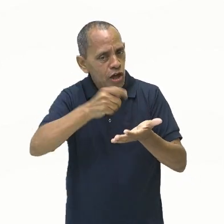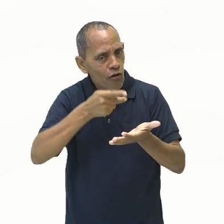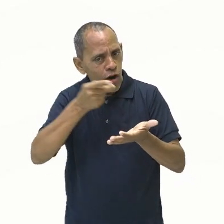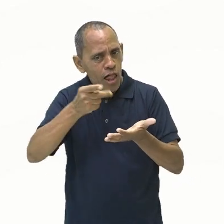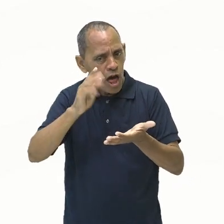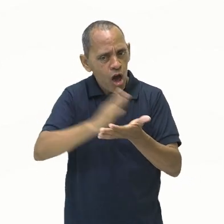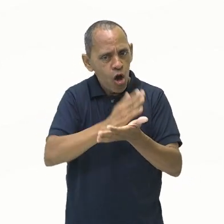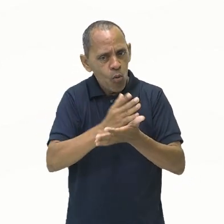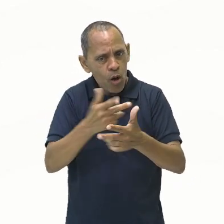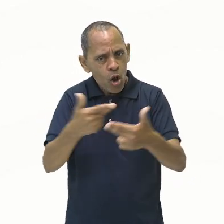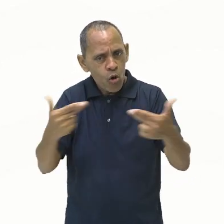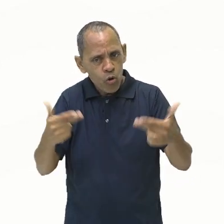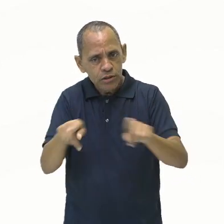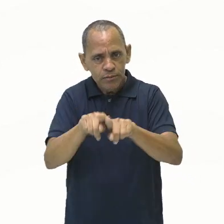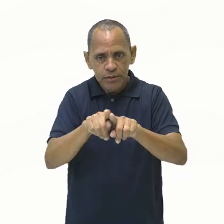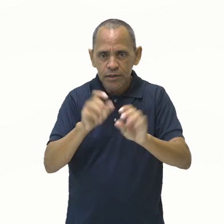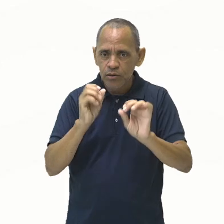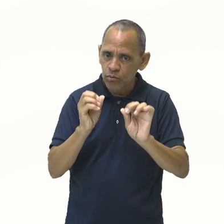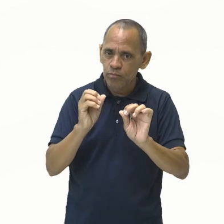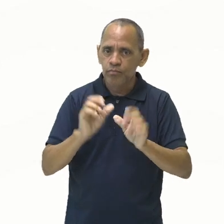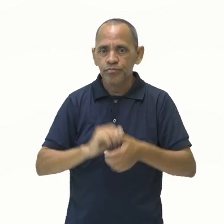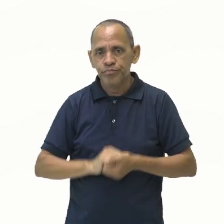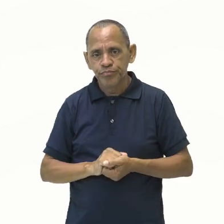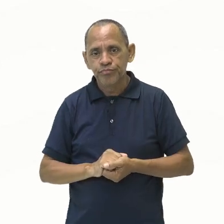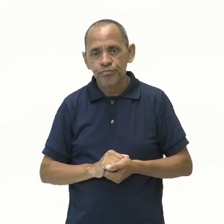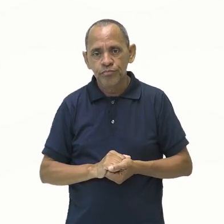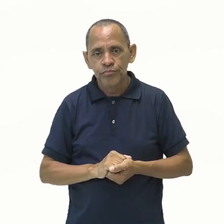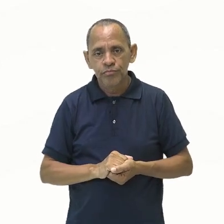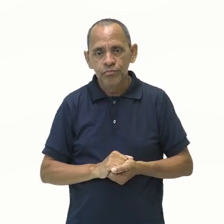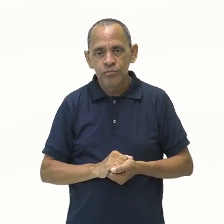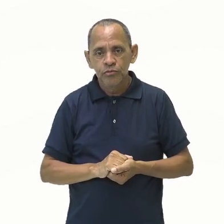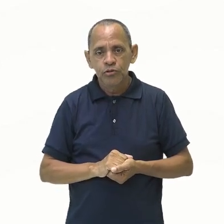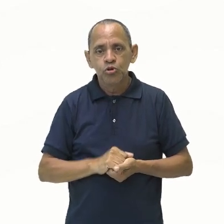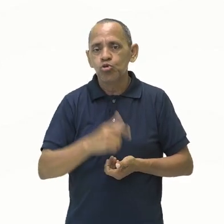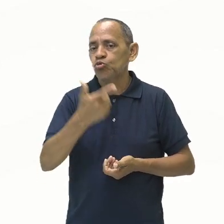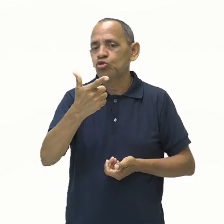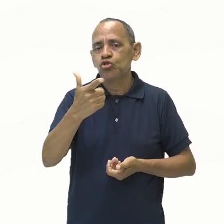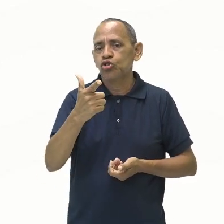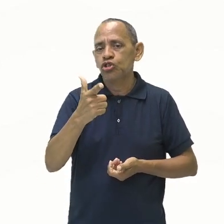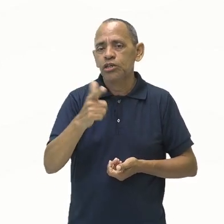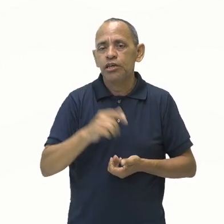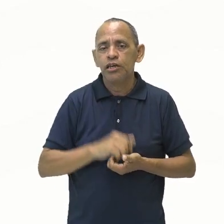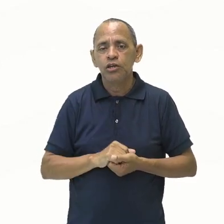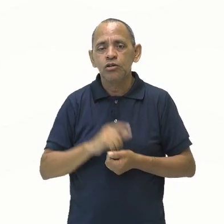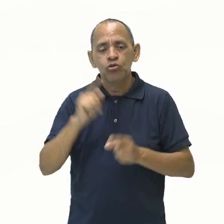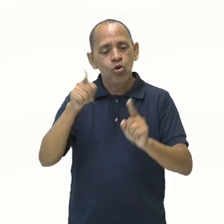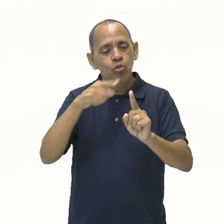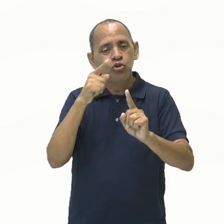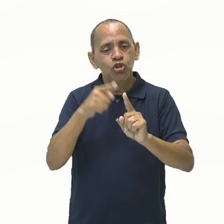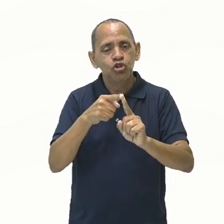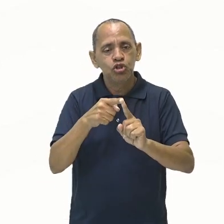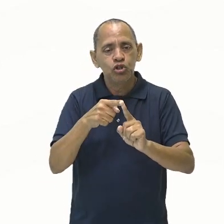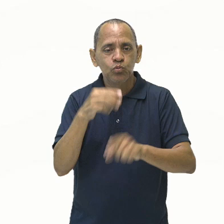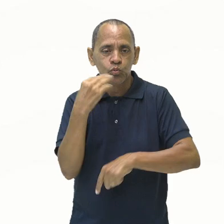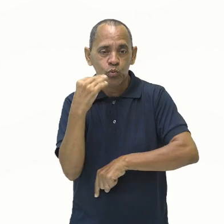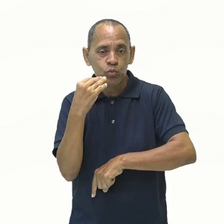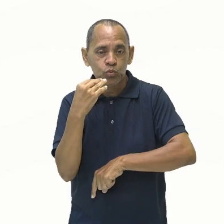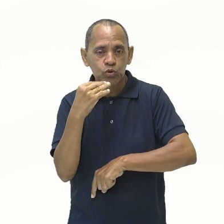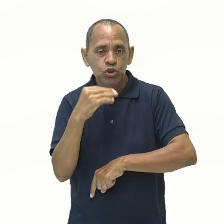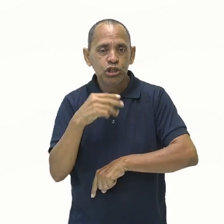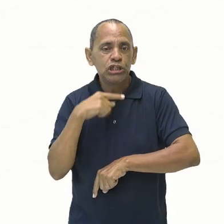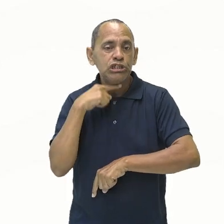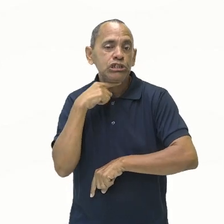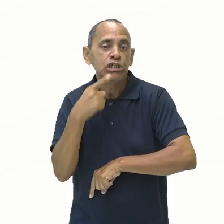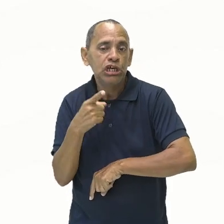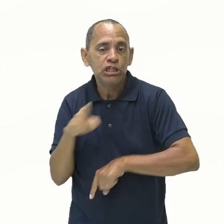algo. Você não teria aqui, então, a intenção de convencer ninguém, de convencer o seu leitor, de